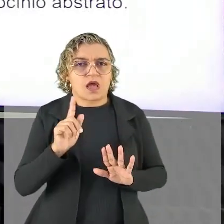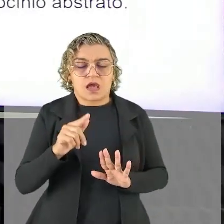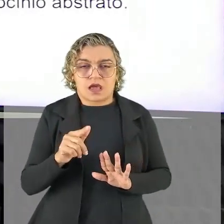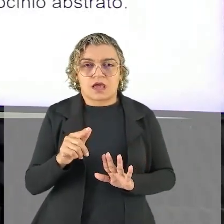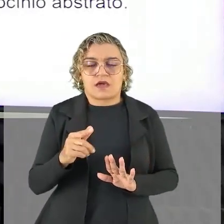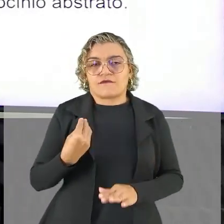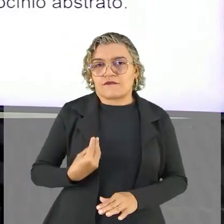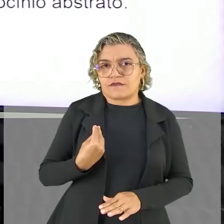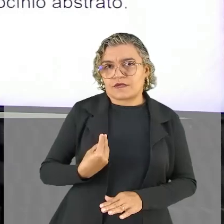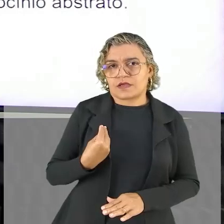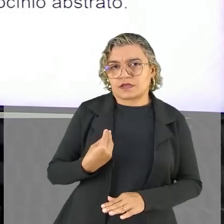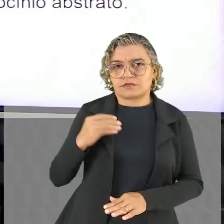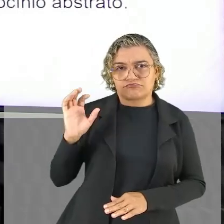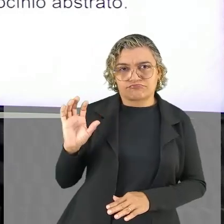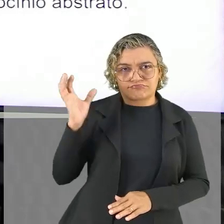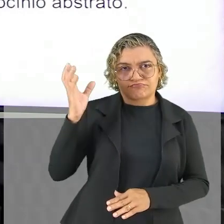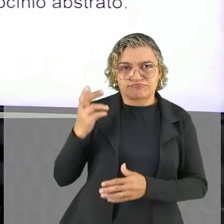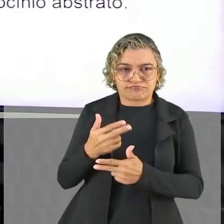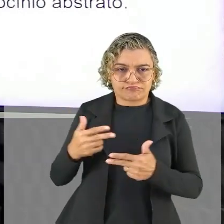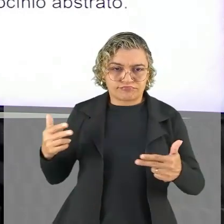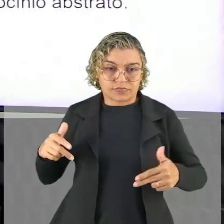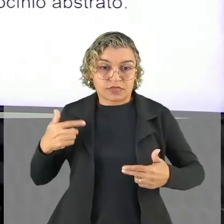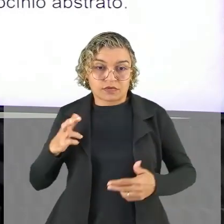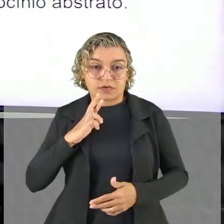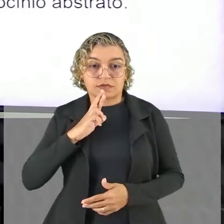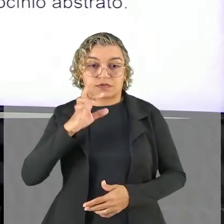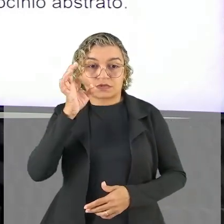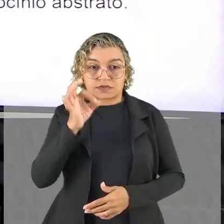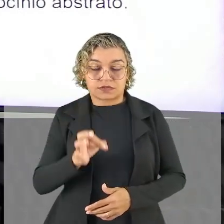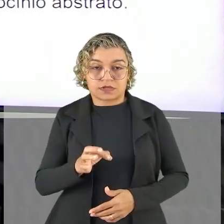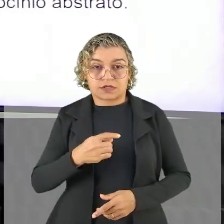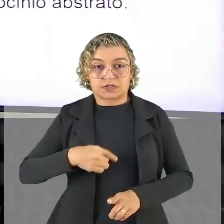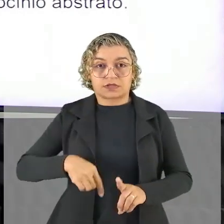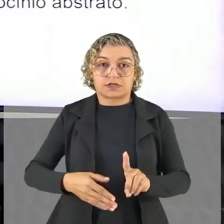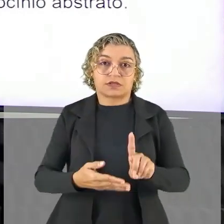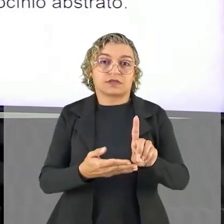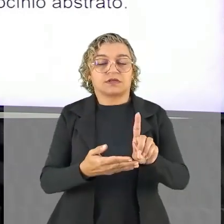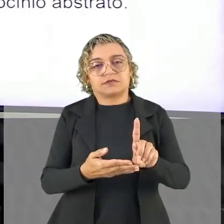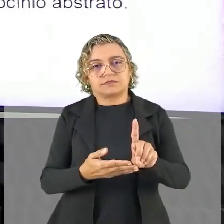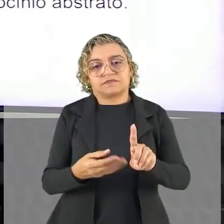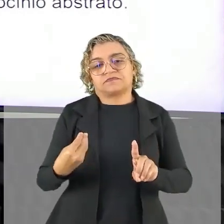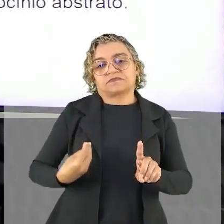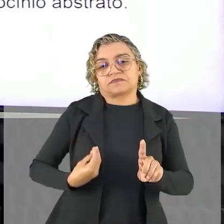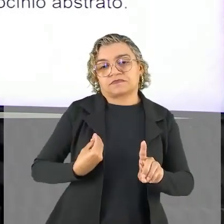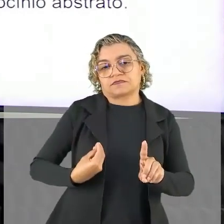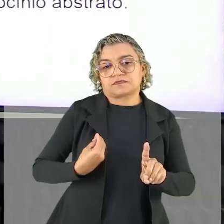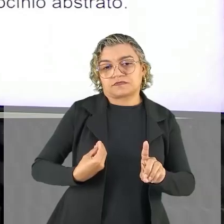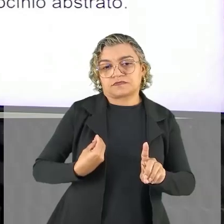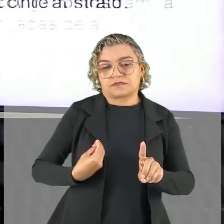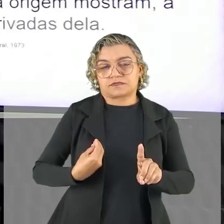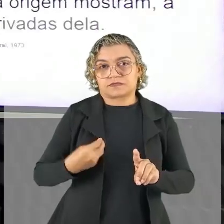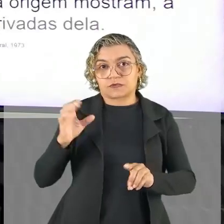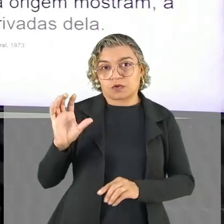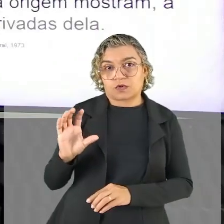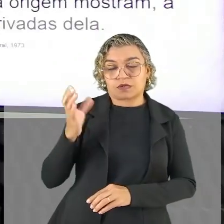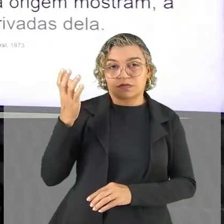pode descartar também a letra E. Ou seja, resposta correta é a letra D, vivência dos fenômenos do mundo, beleza?